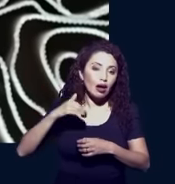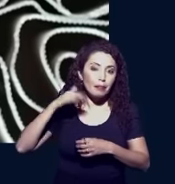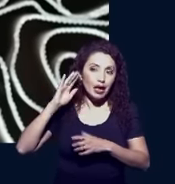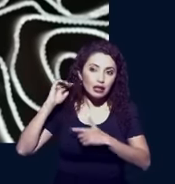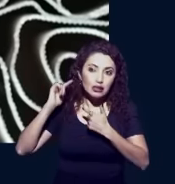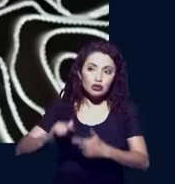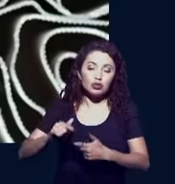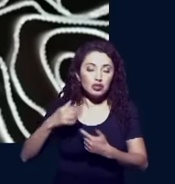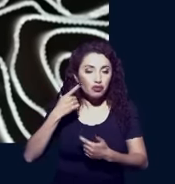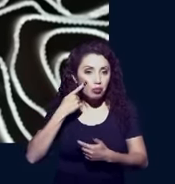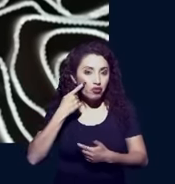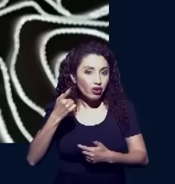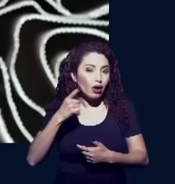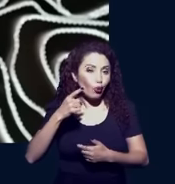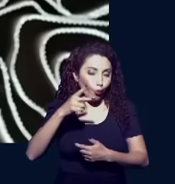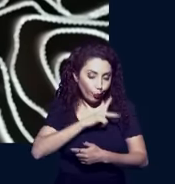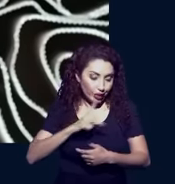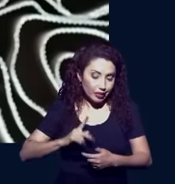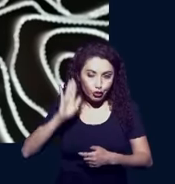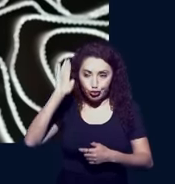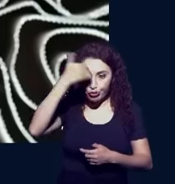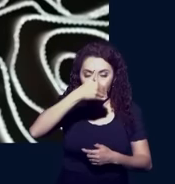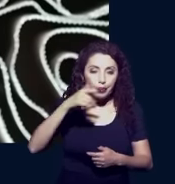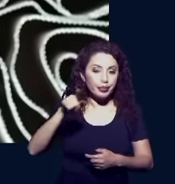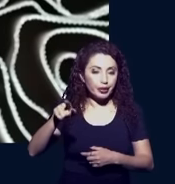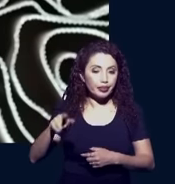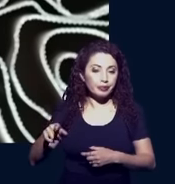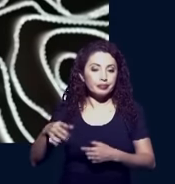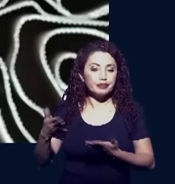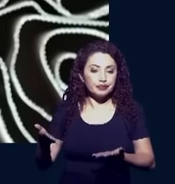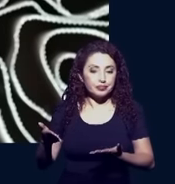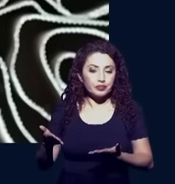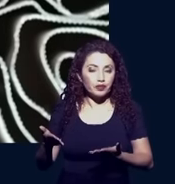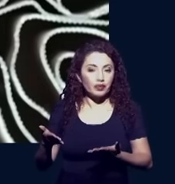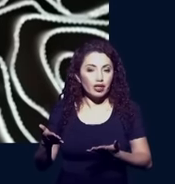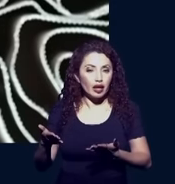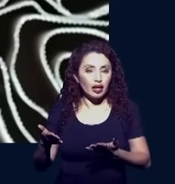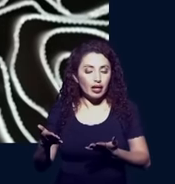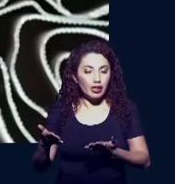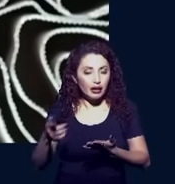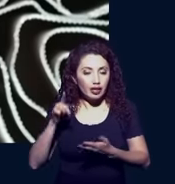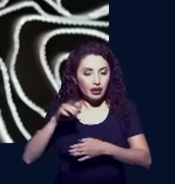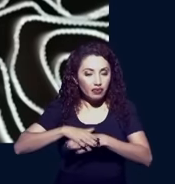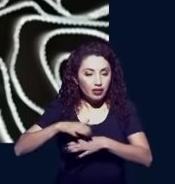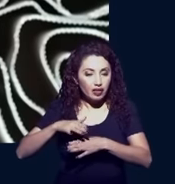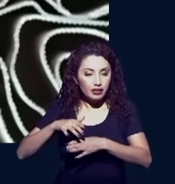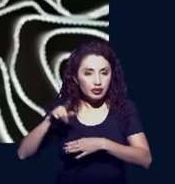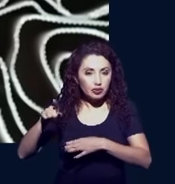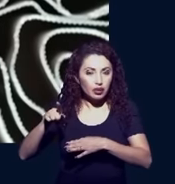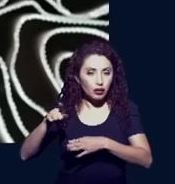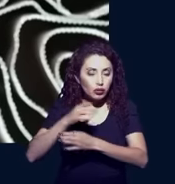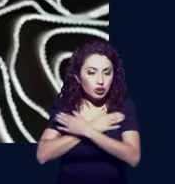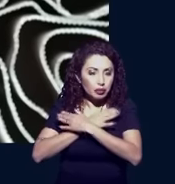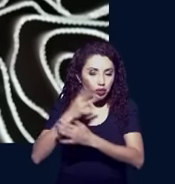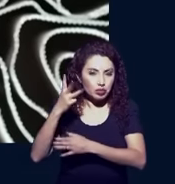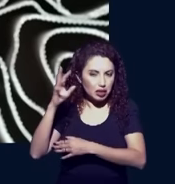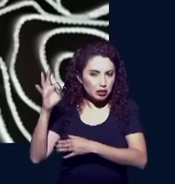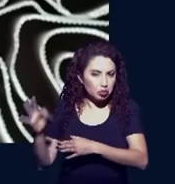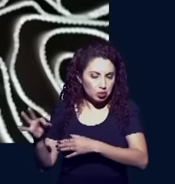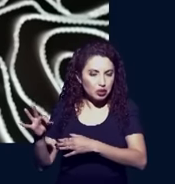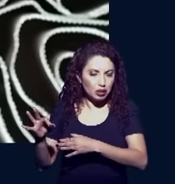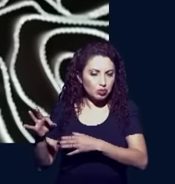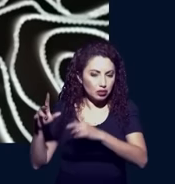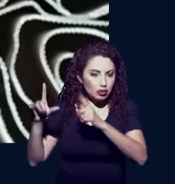a a o déficit a partir da redução de impostos com desemprego a 3% né um pouco acima de